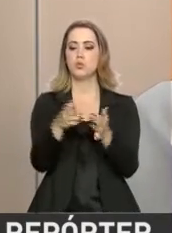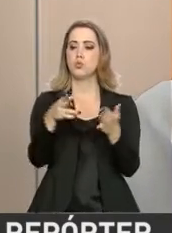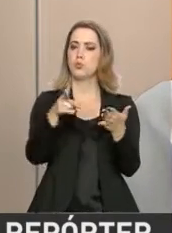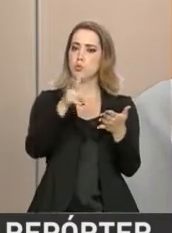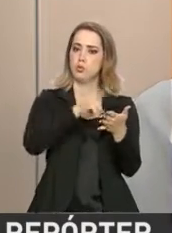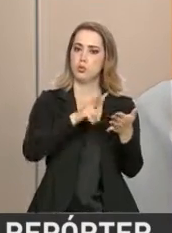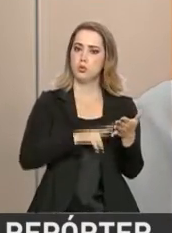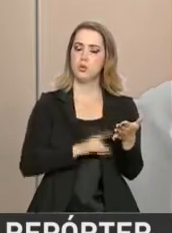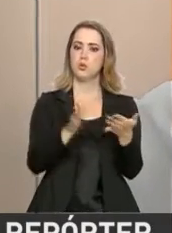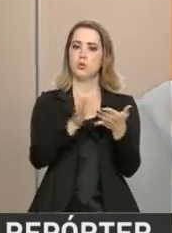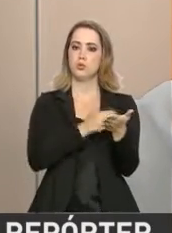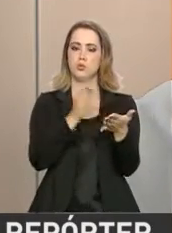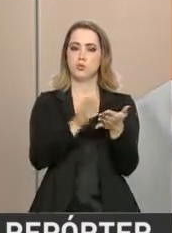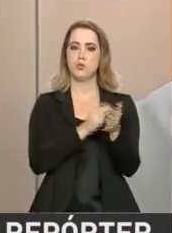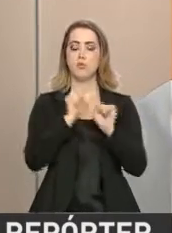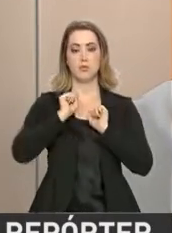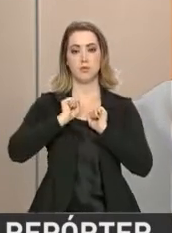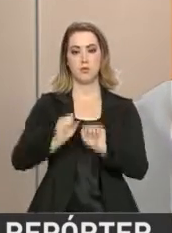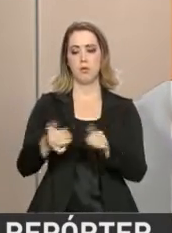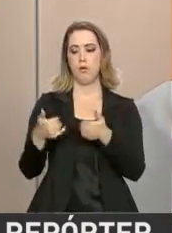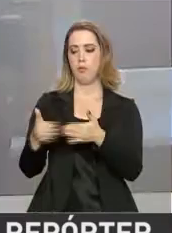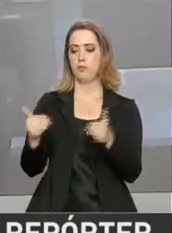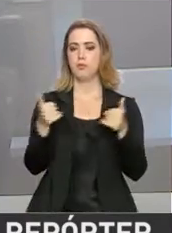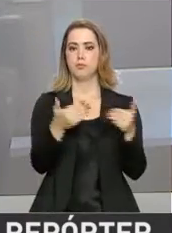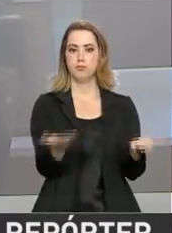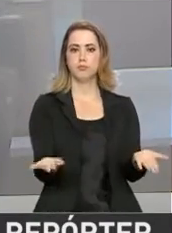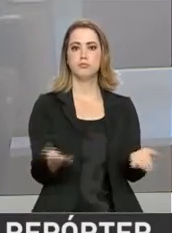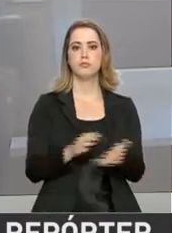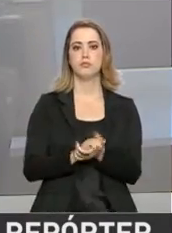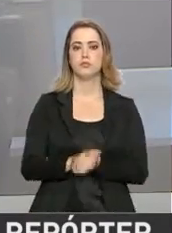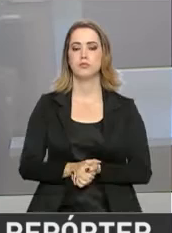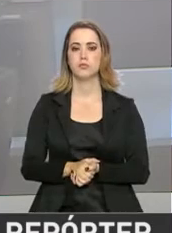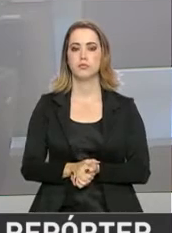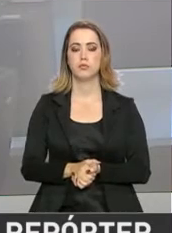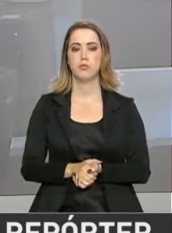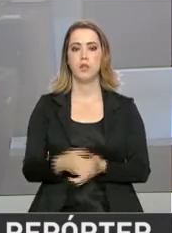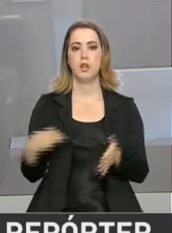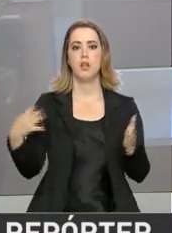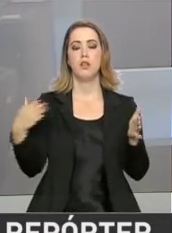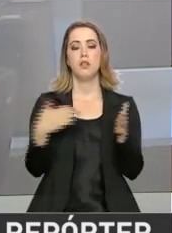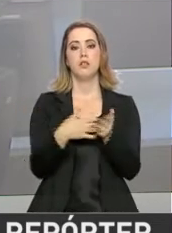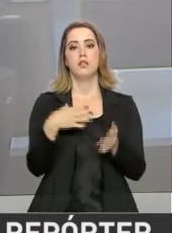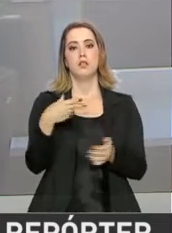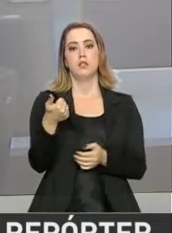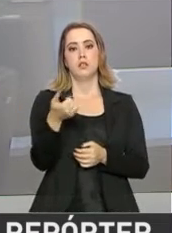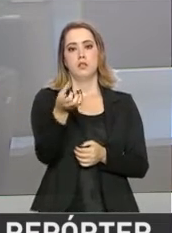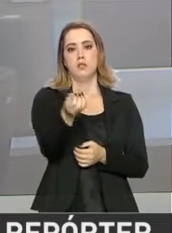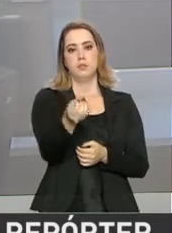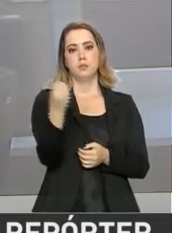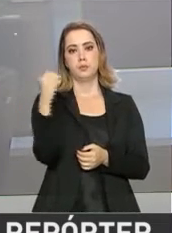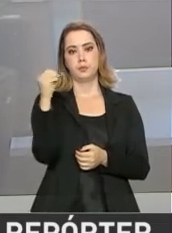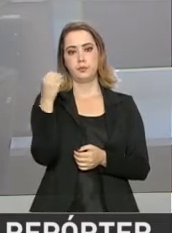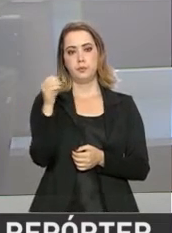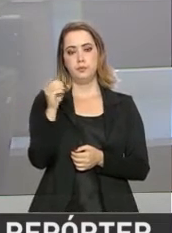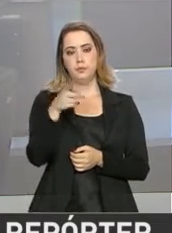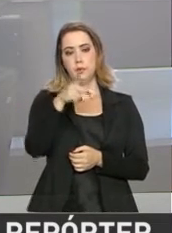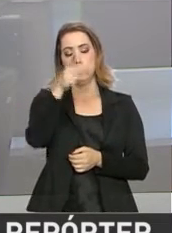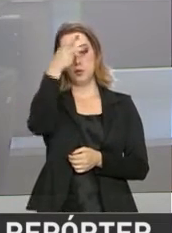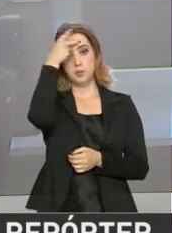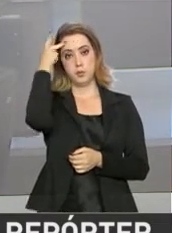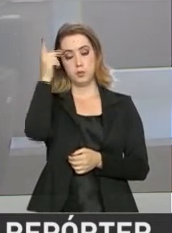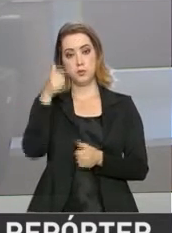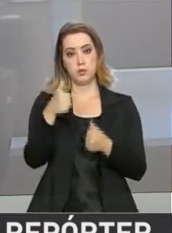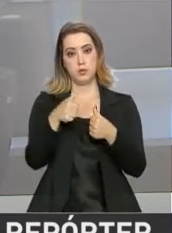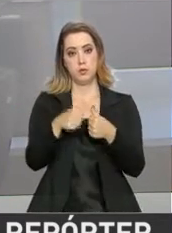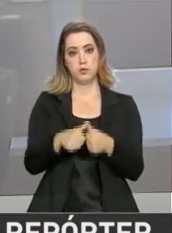leitura, essa possibilidade de ampliação. Até o próximo dia 16 de outubro, quem estiver no Rio de Janeiro vai